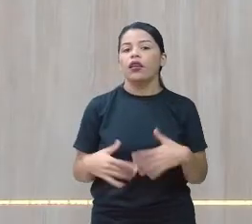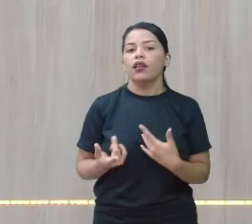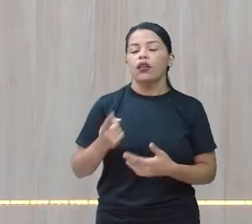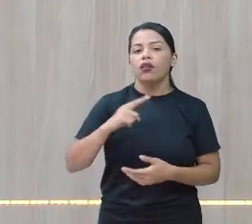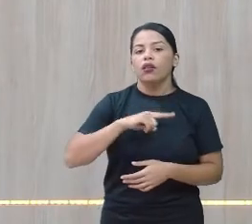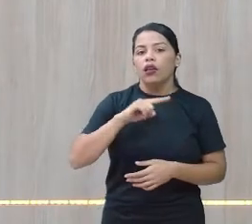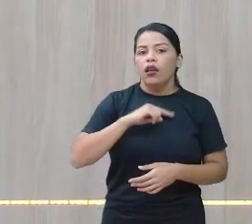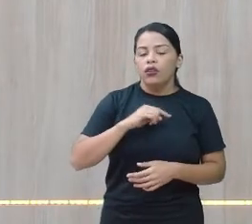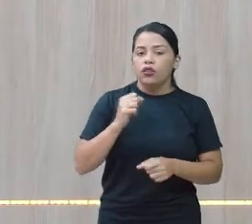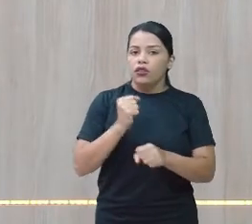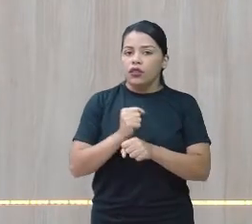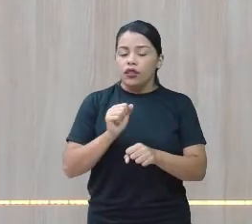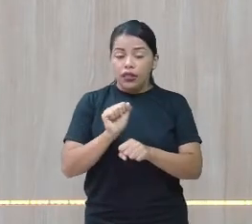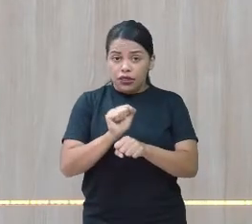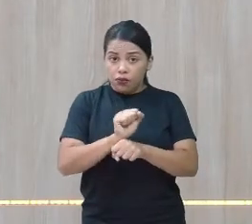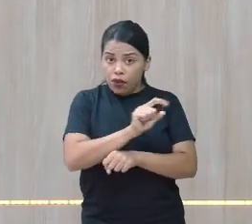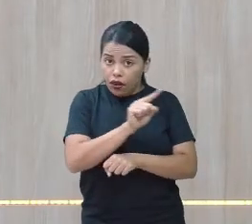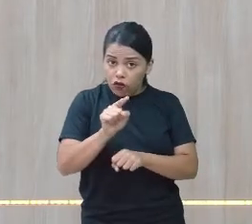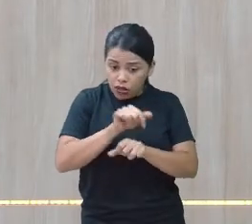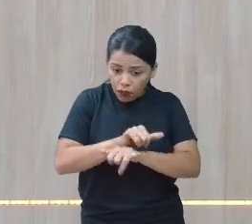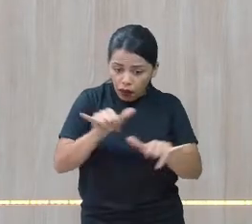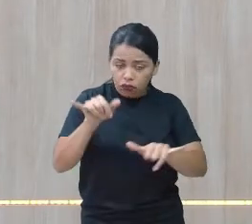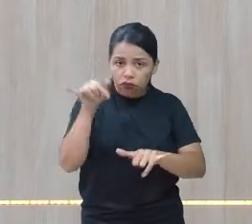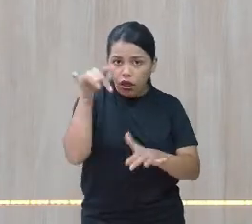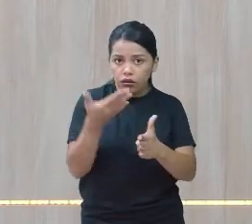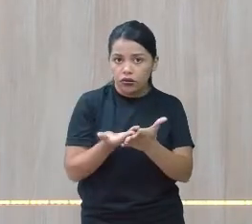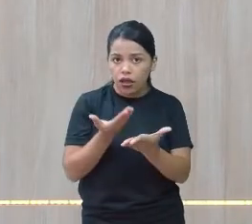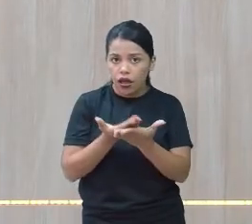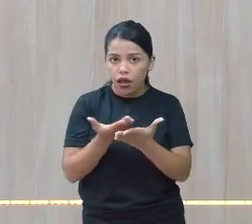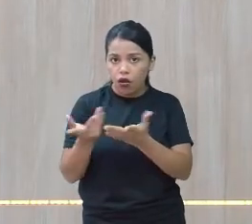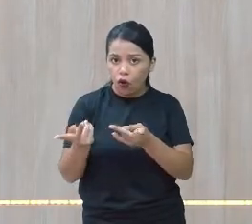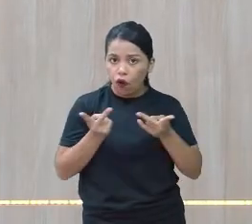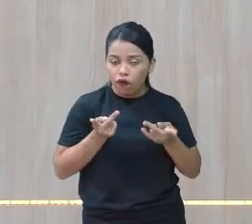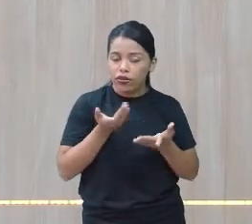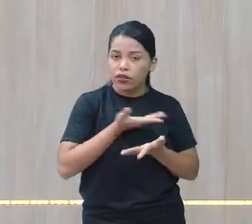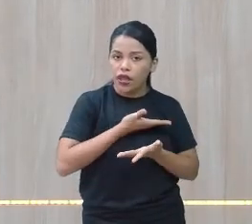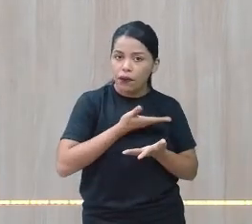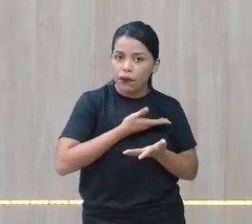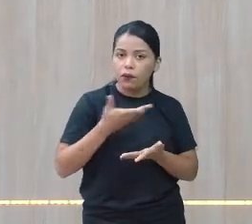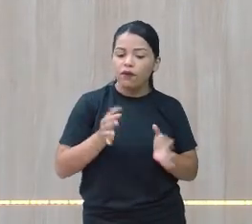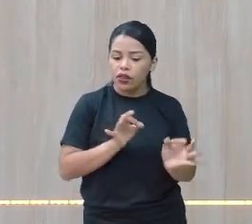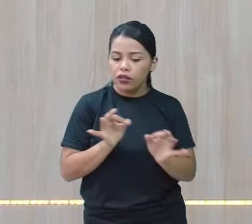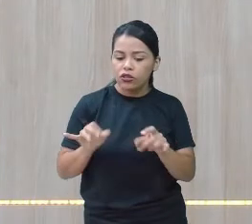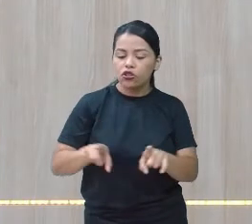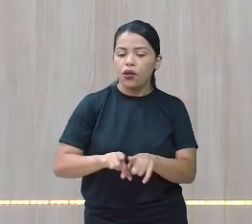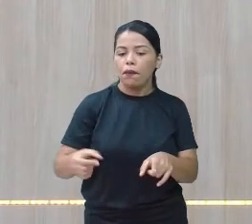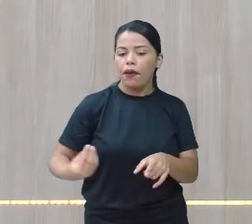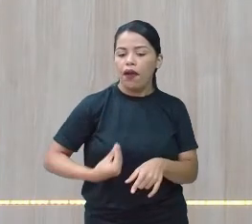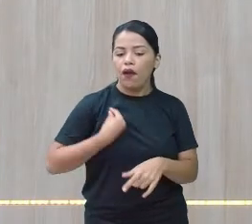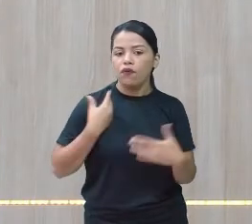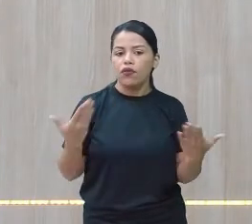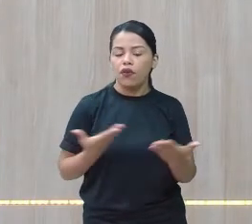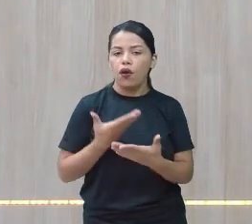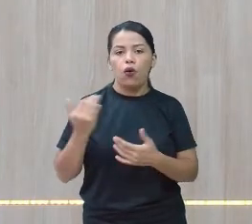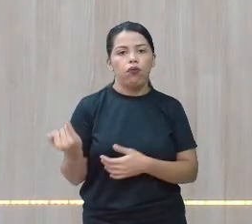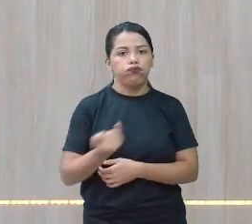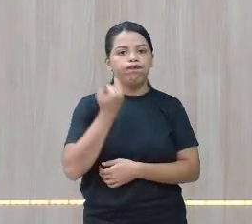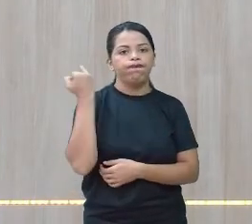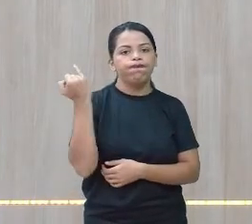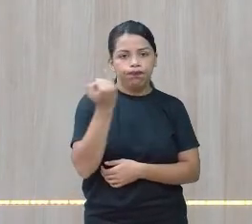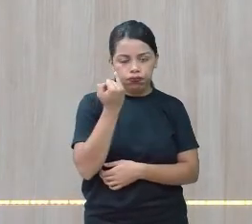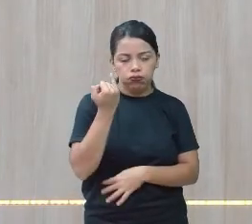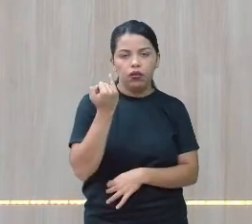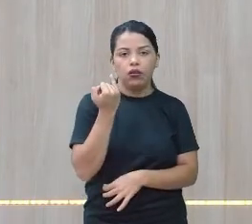com vocês, né, na divulgação dessa aula. Convide os amigos para vir assistir a aula ao vivo também, é muito